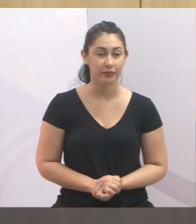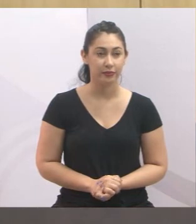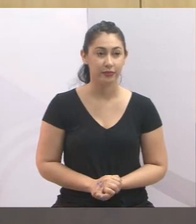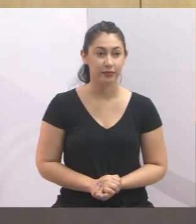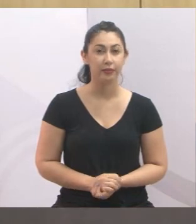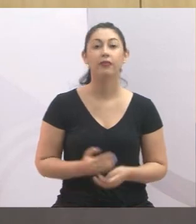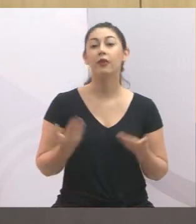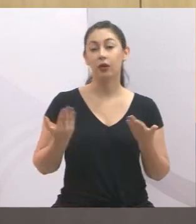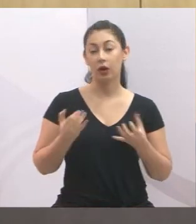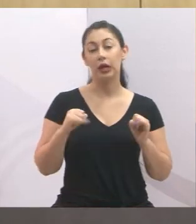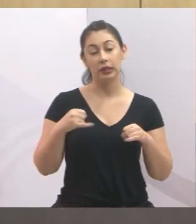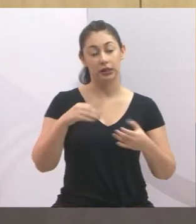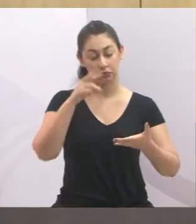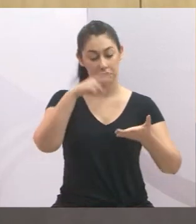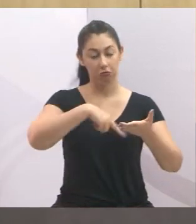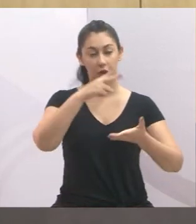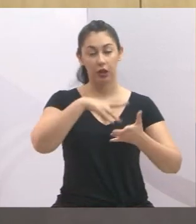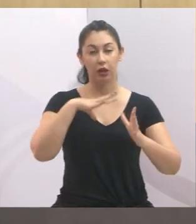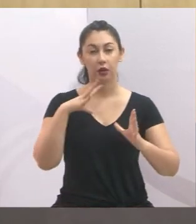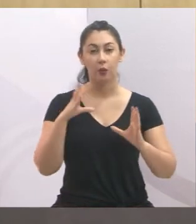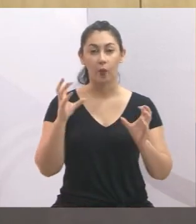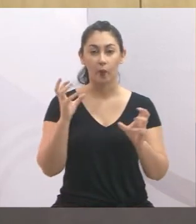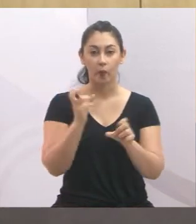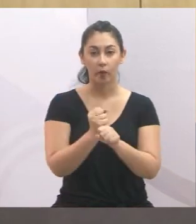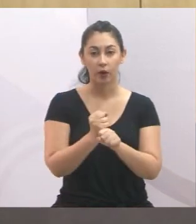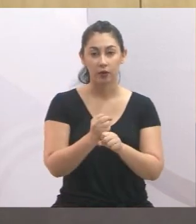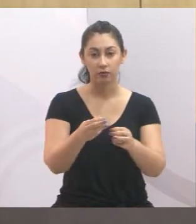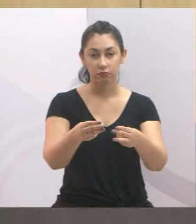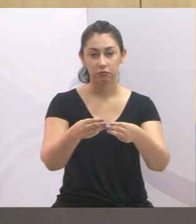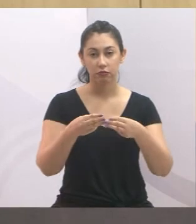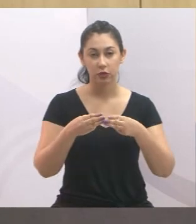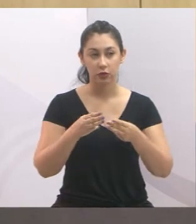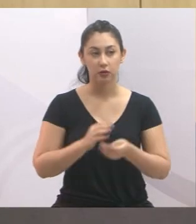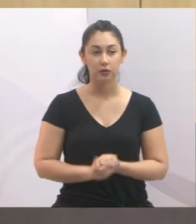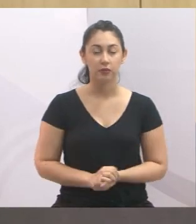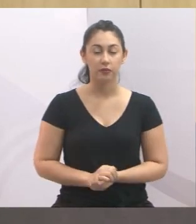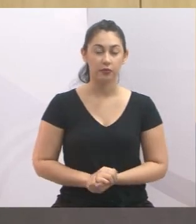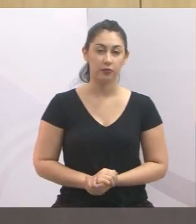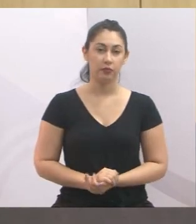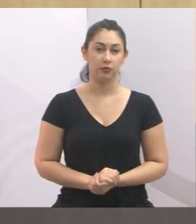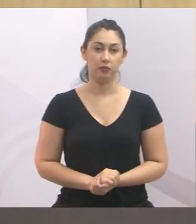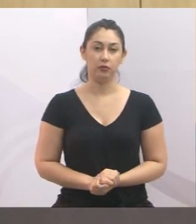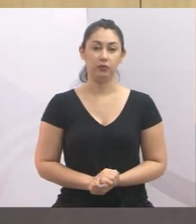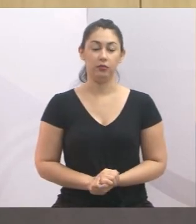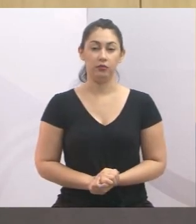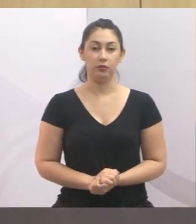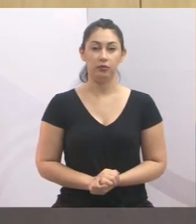Agora sim, vamos à leitura da síntese das moções.